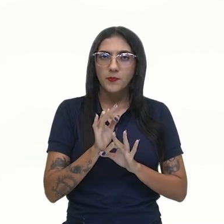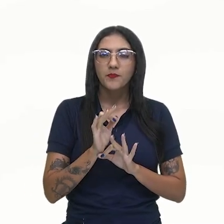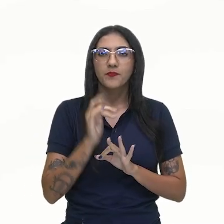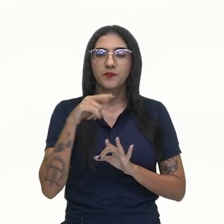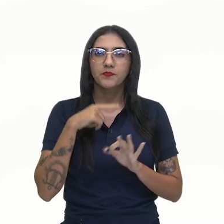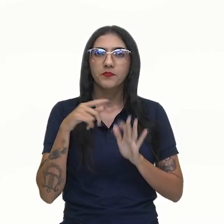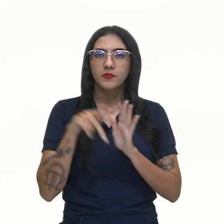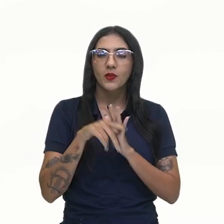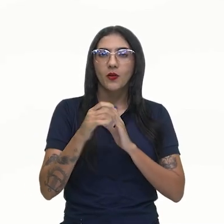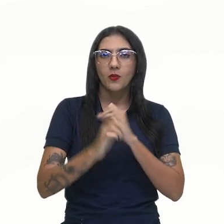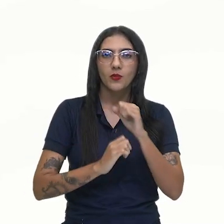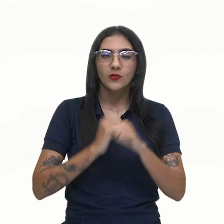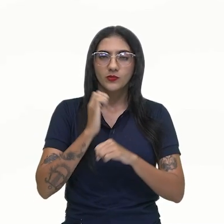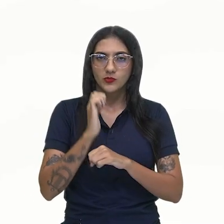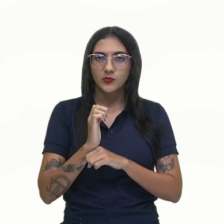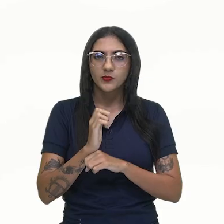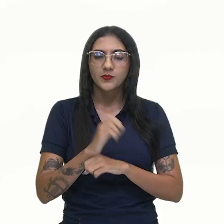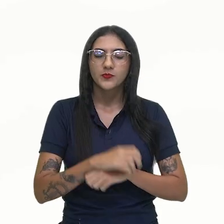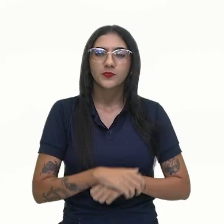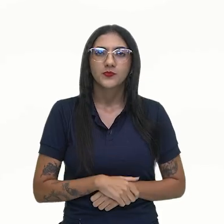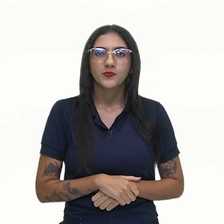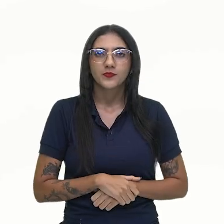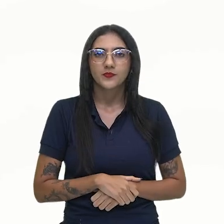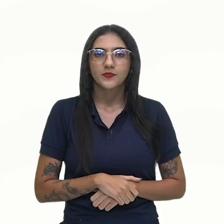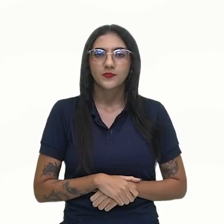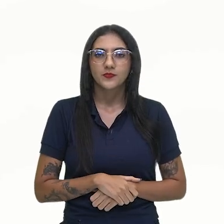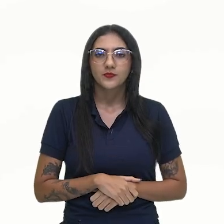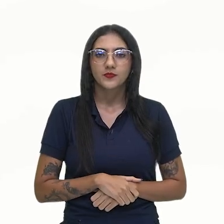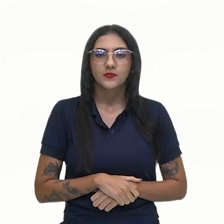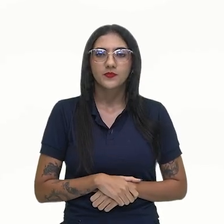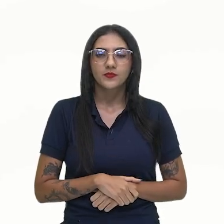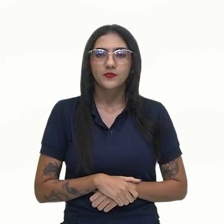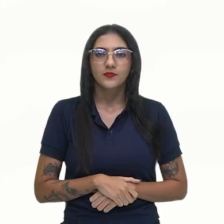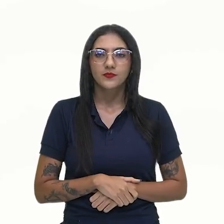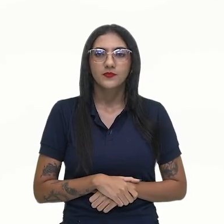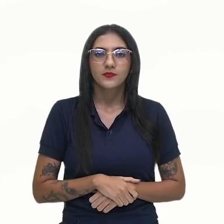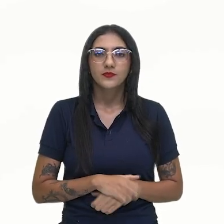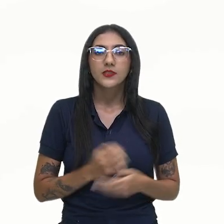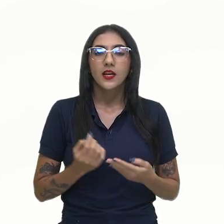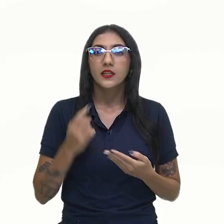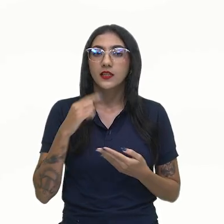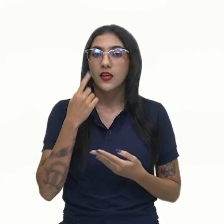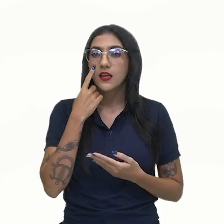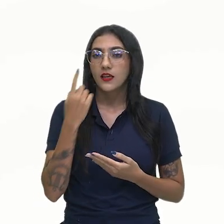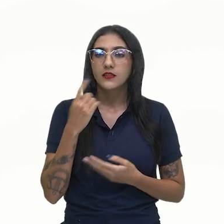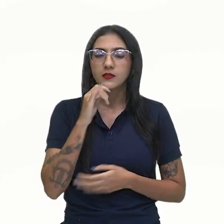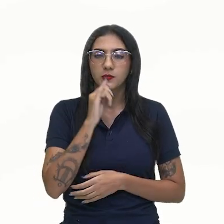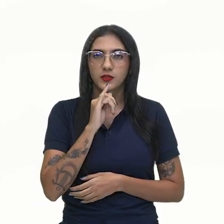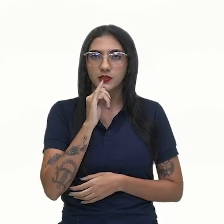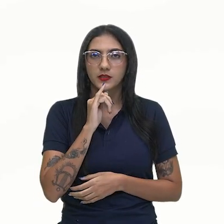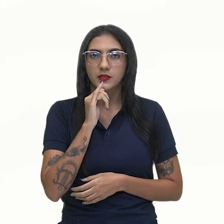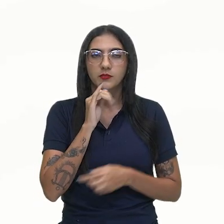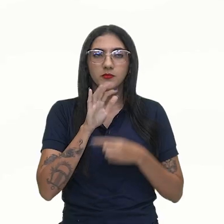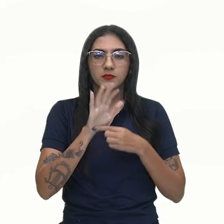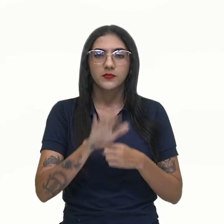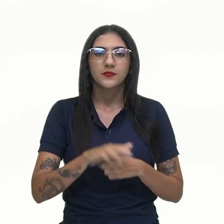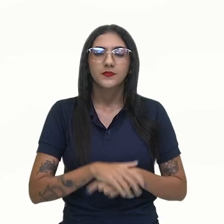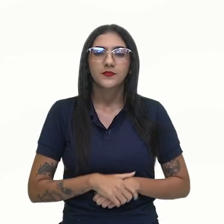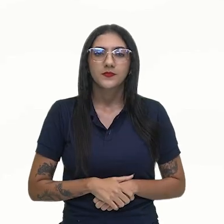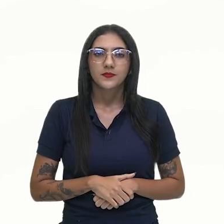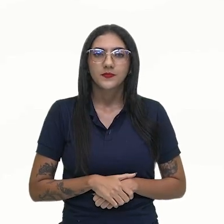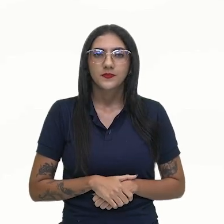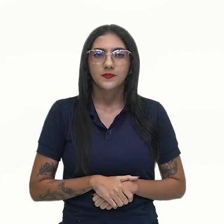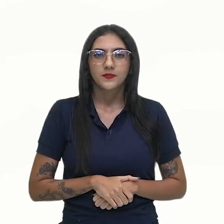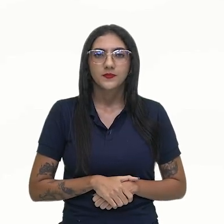distribuição eletrônica, certo? E aí, esse é o exemplo que eu trouxe para vocês.